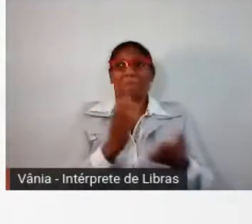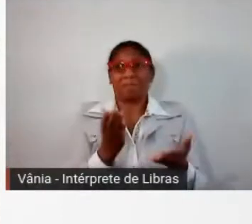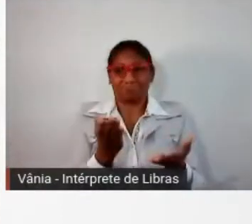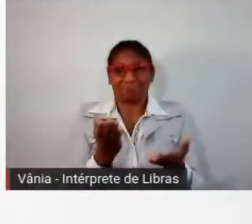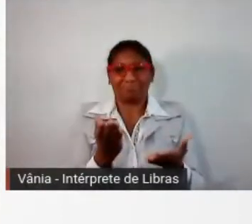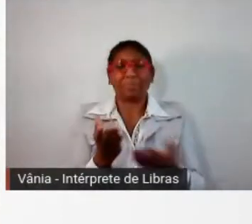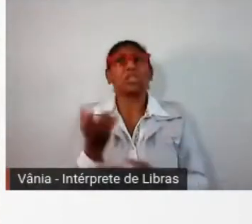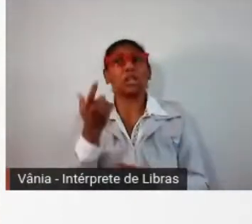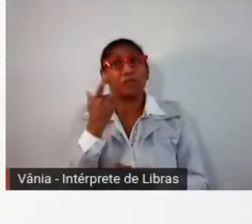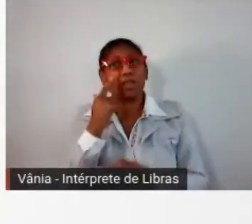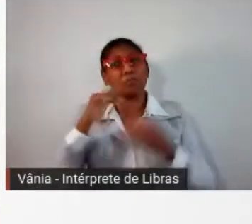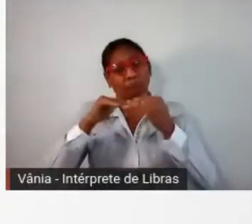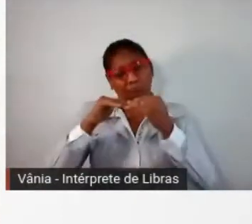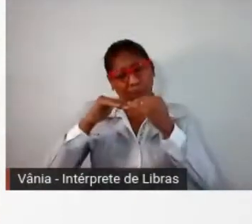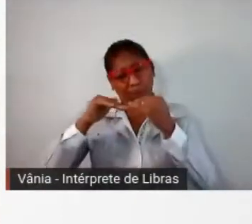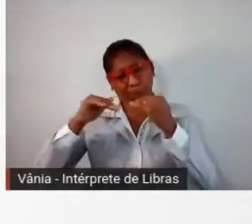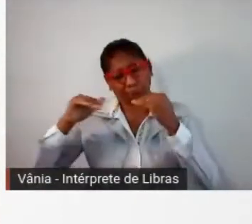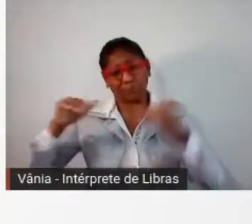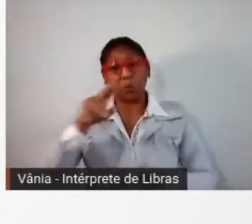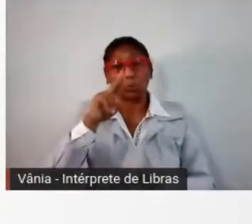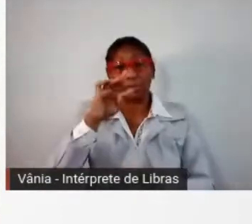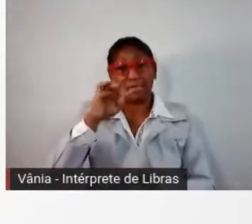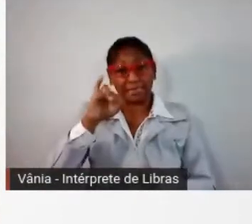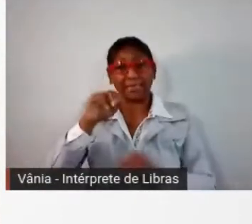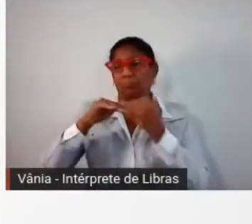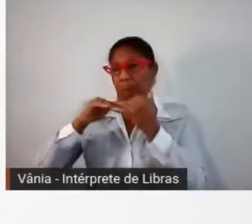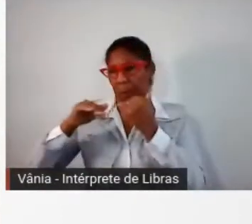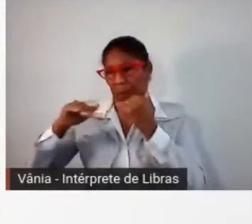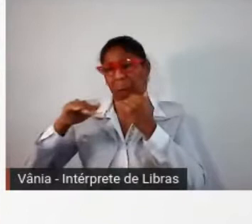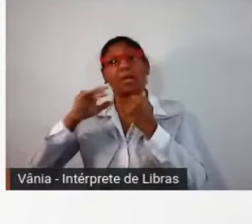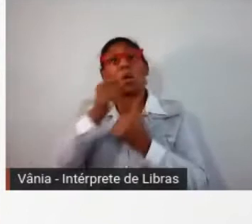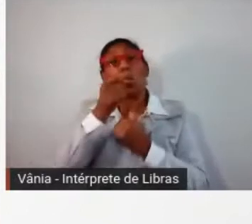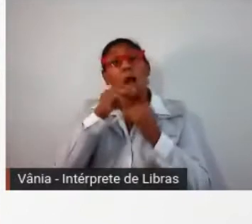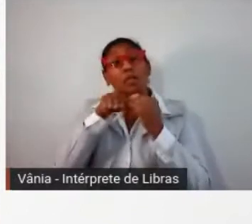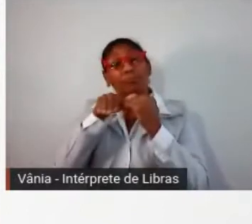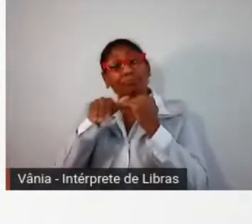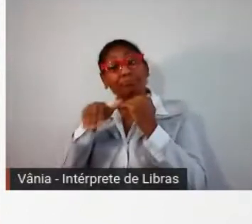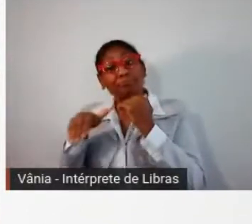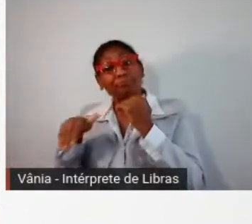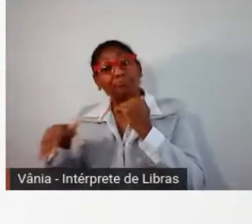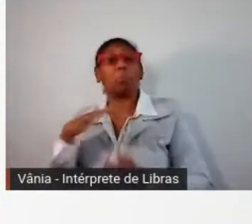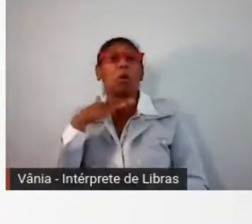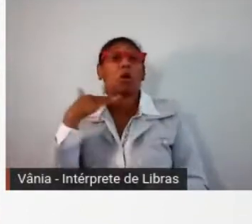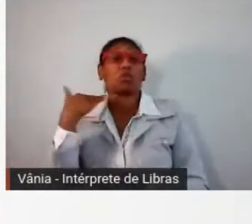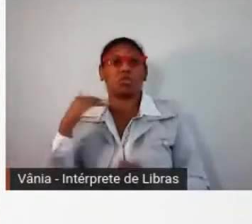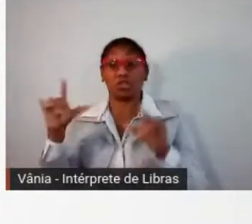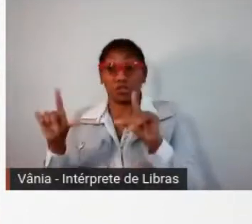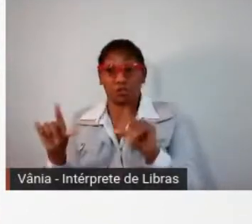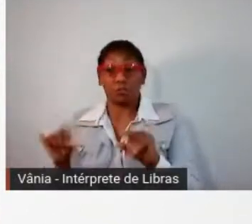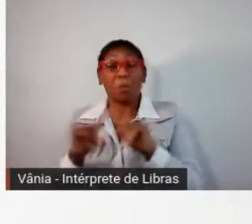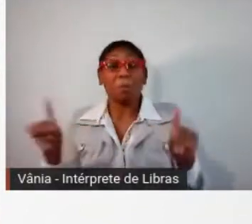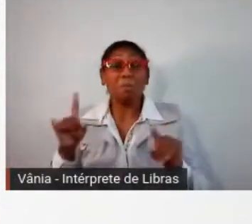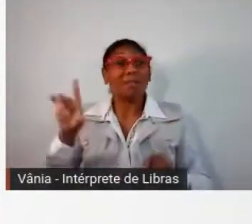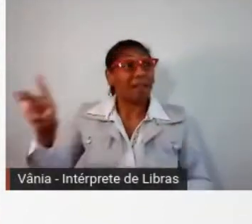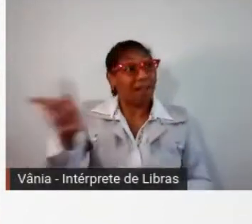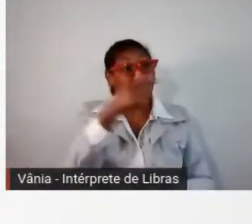por internações em leitos de UTI, estamos observando até uma queda na curva de óbitos, mas é fundamental que a